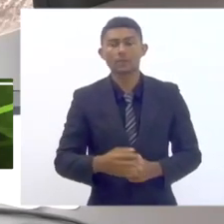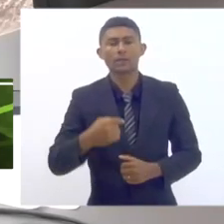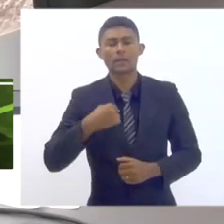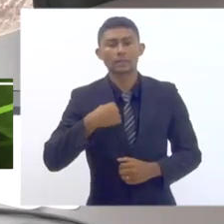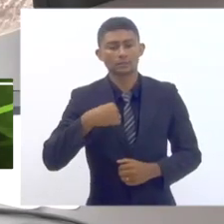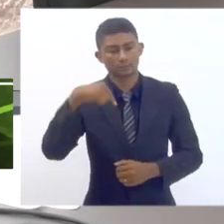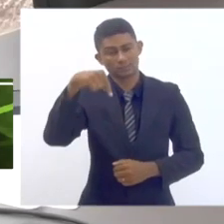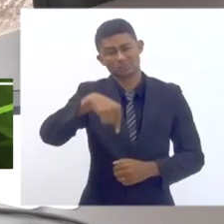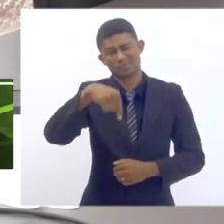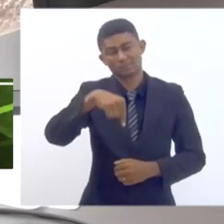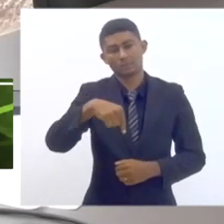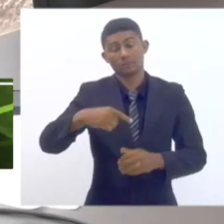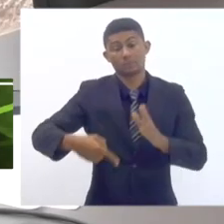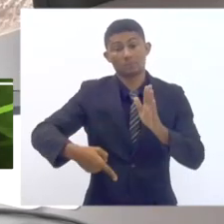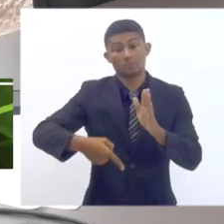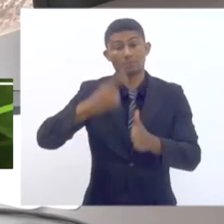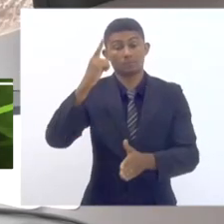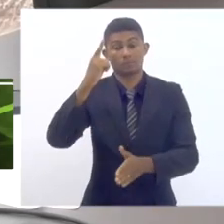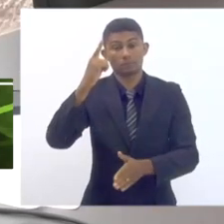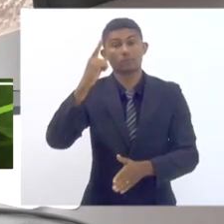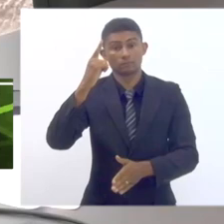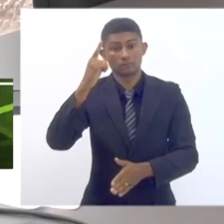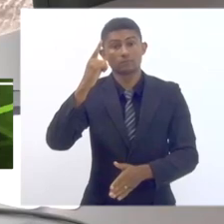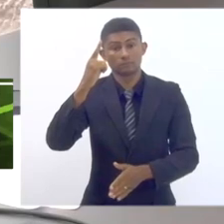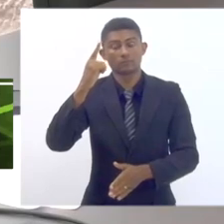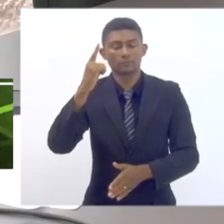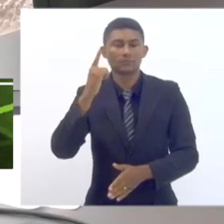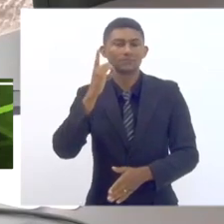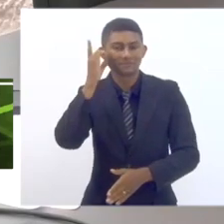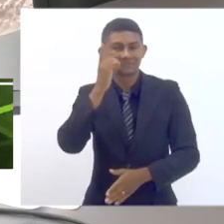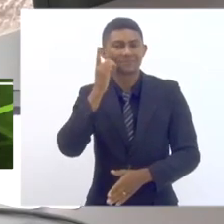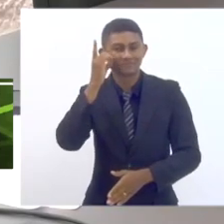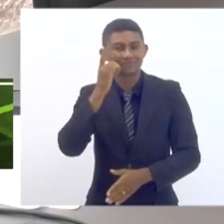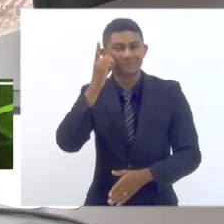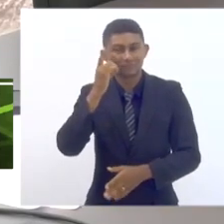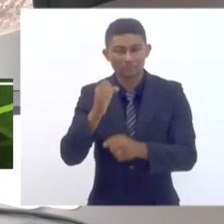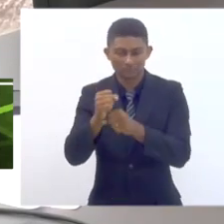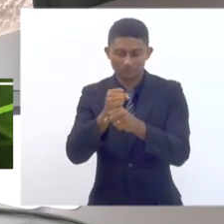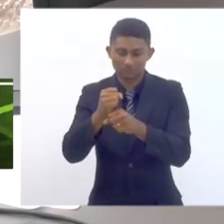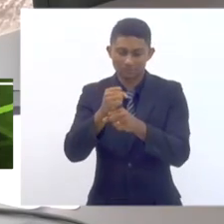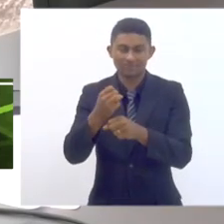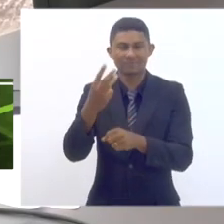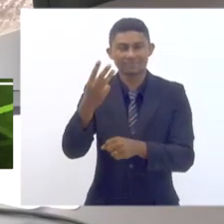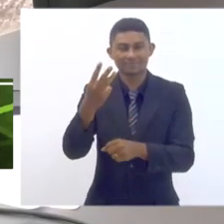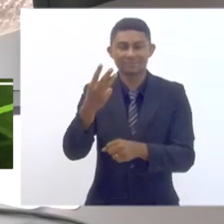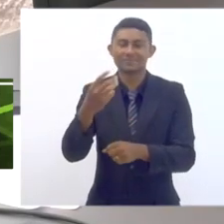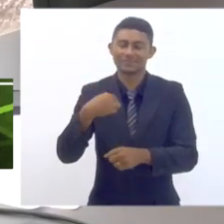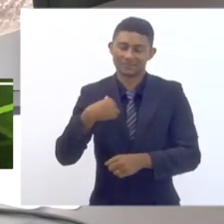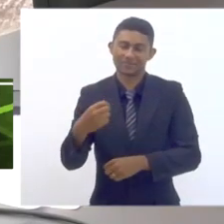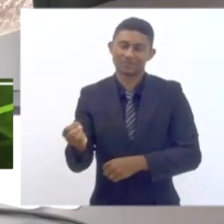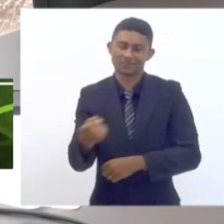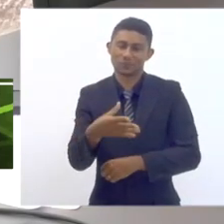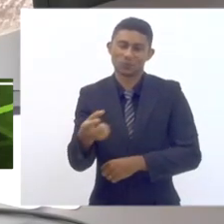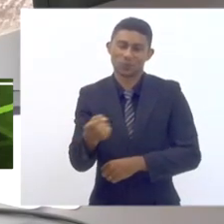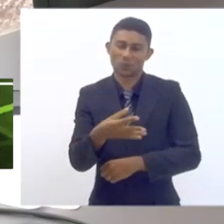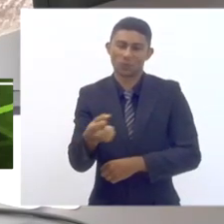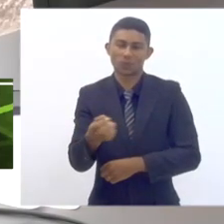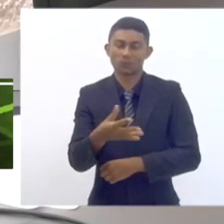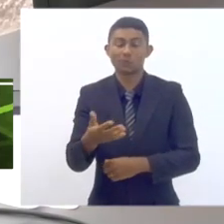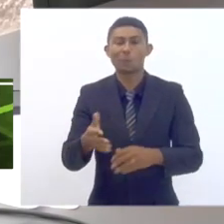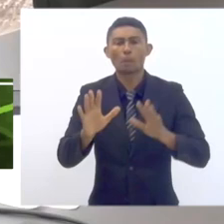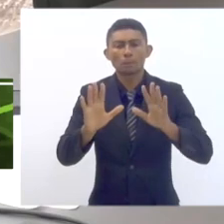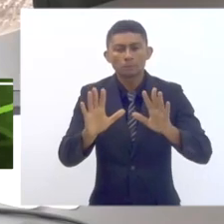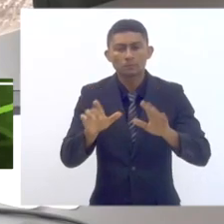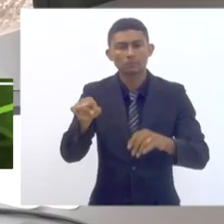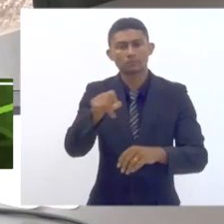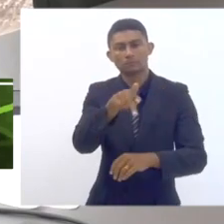na casa, né? Eu estou no meu primeiro mandato, meu terceiro ano, pato novo ainda, como a gente fala na roça, Mônica, mas já me permitiu desde o início